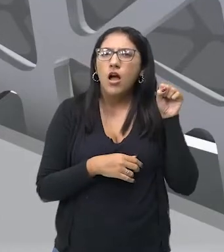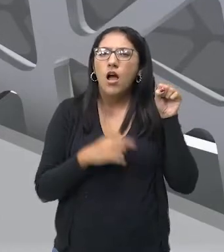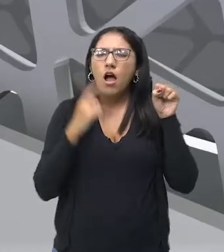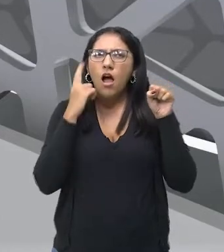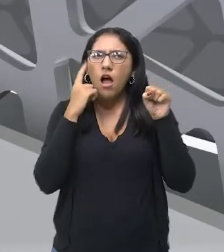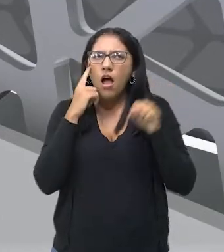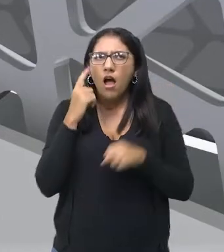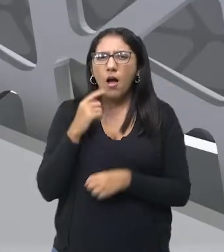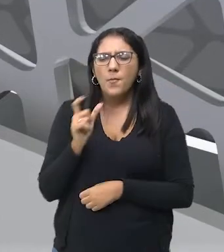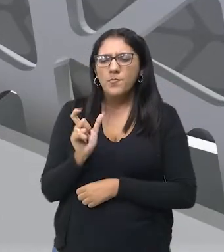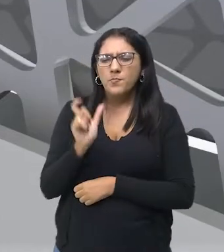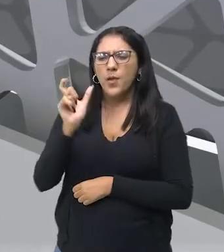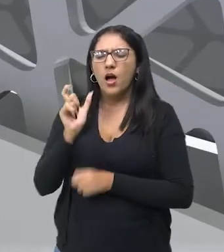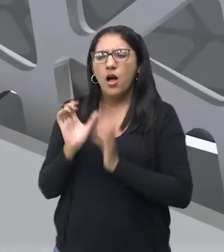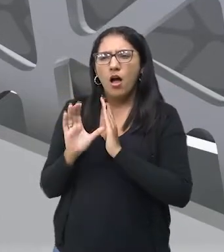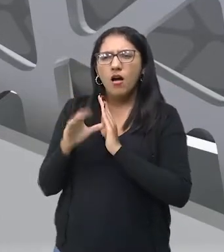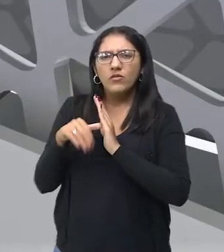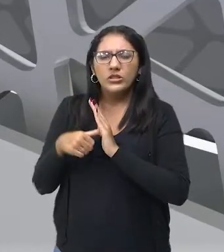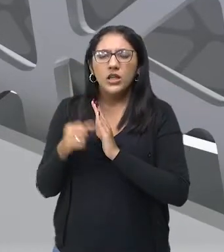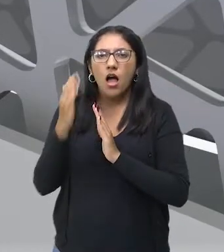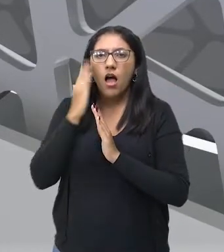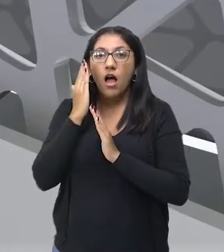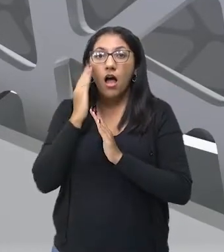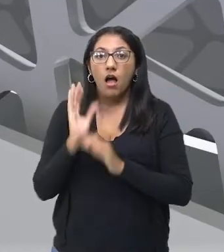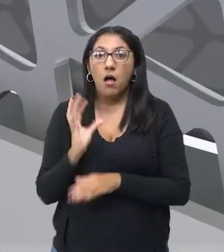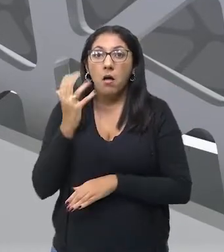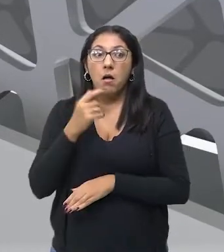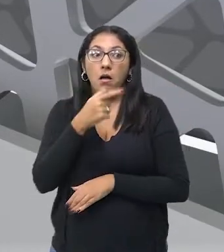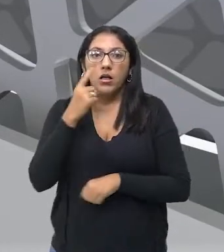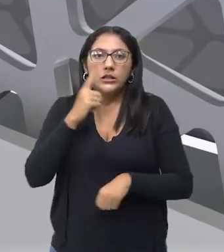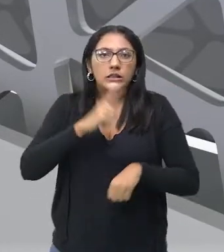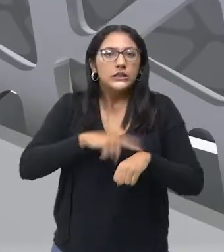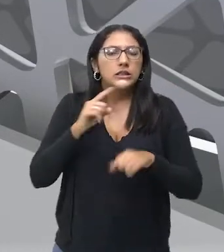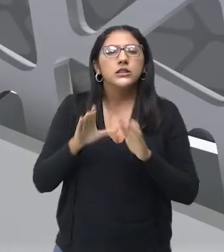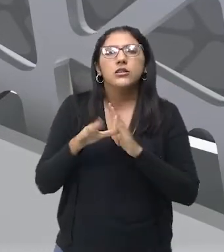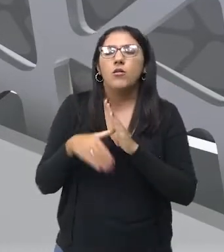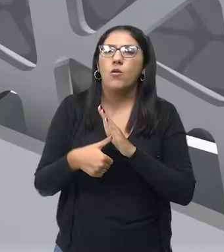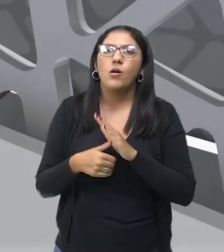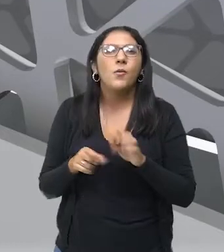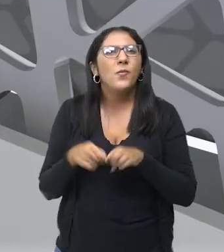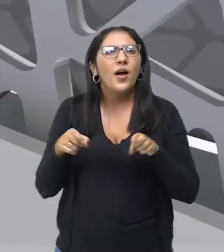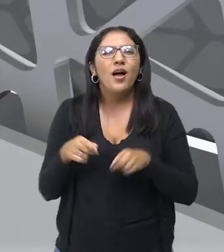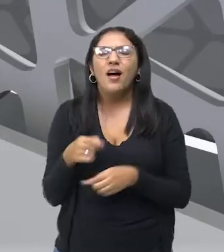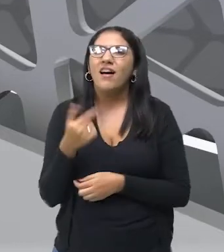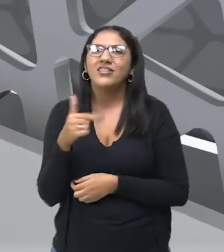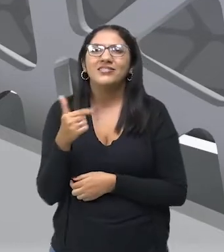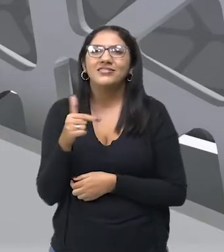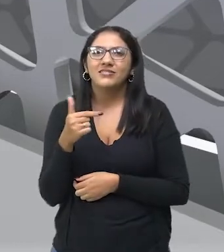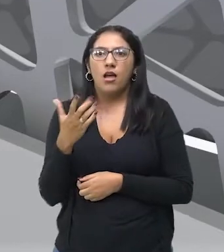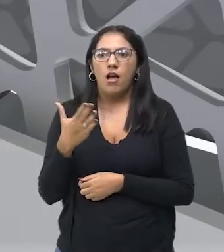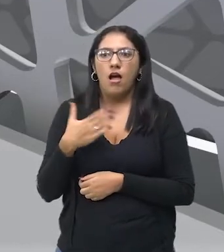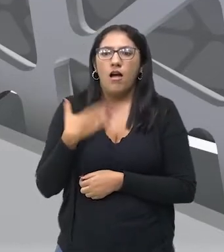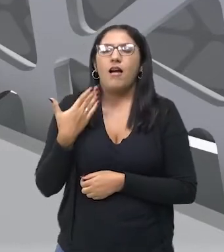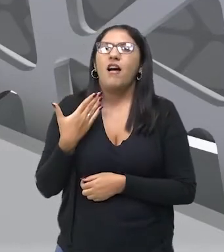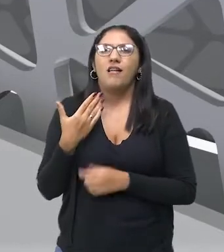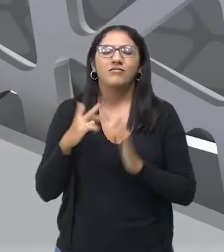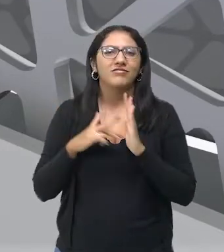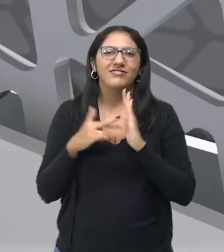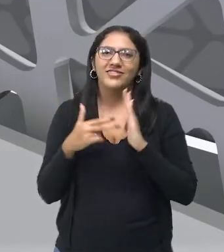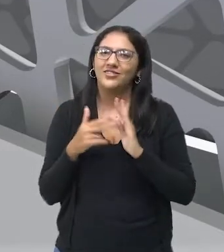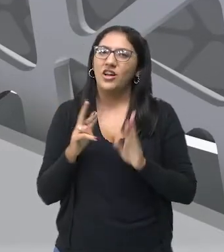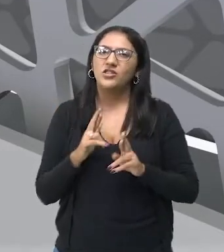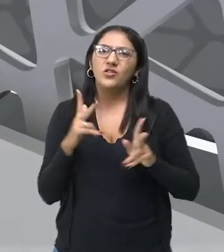aquela palavra assalto fosse efetivamente um assalto e não uma expressão de espanto, né?